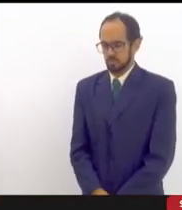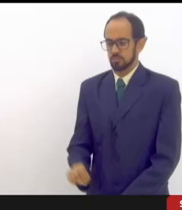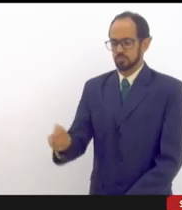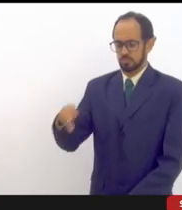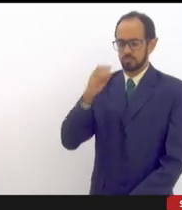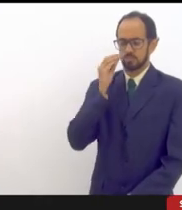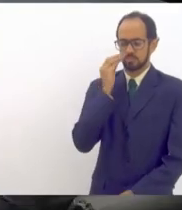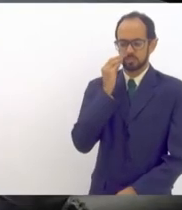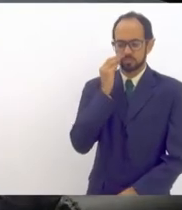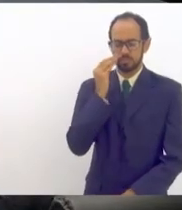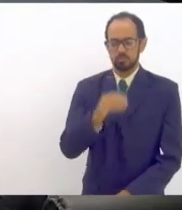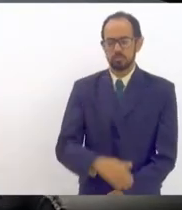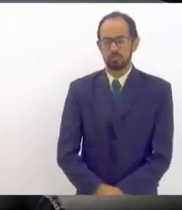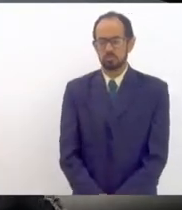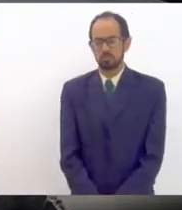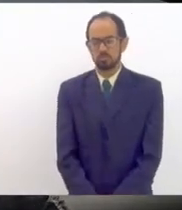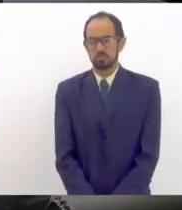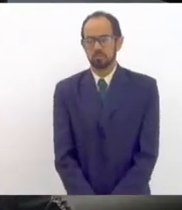Vieira